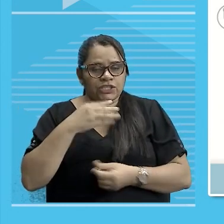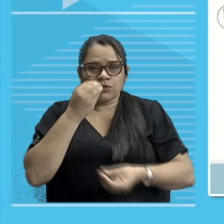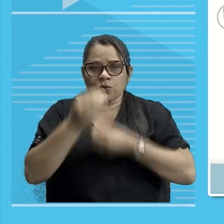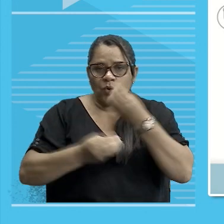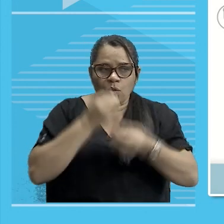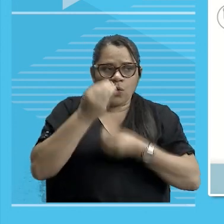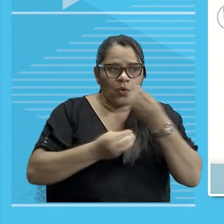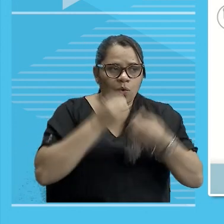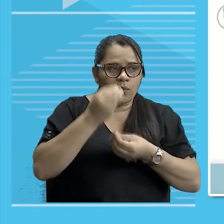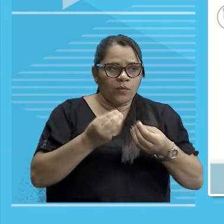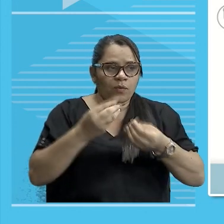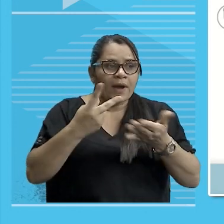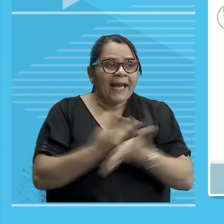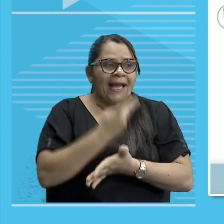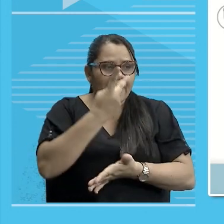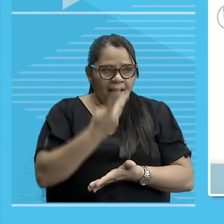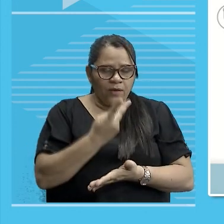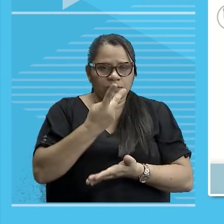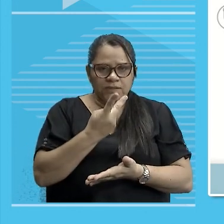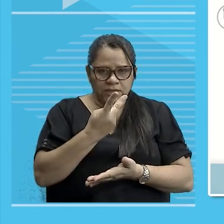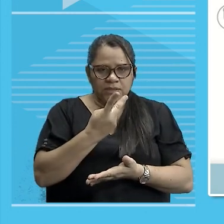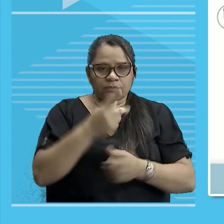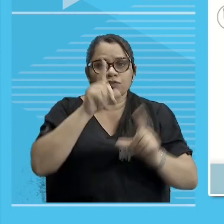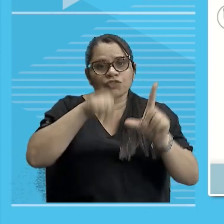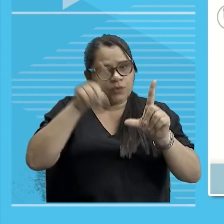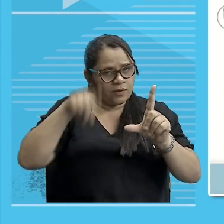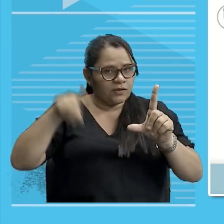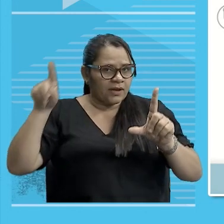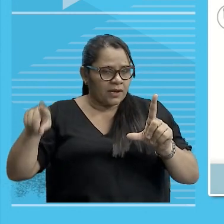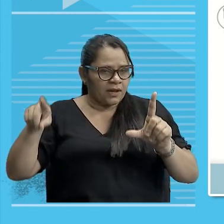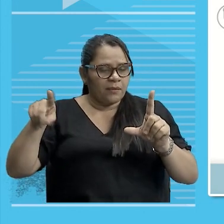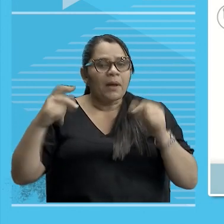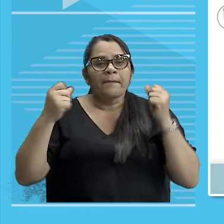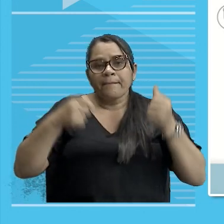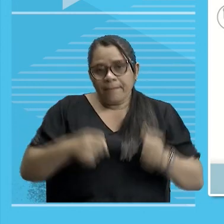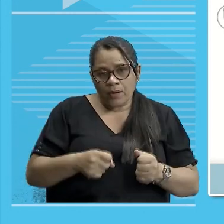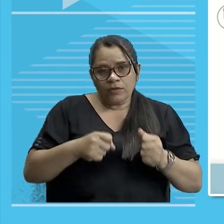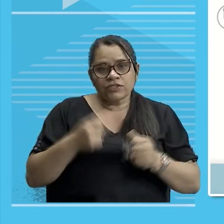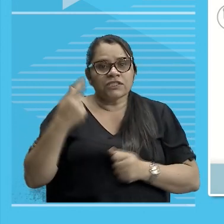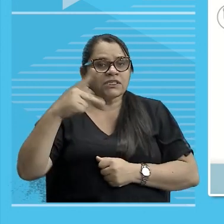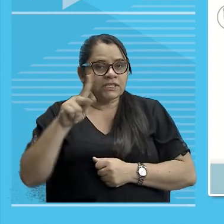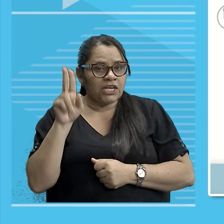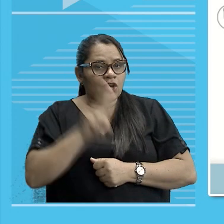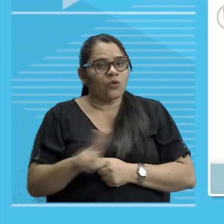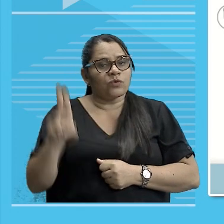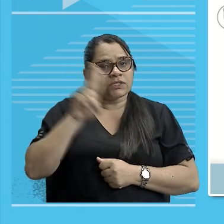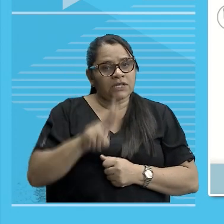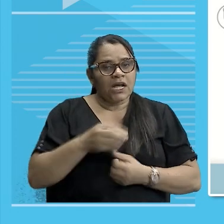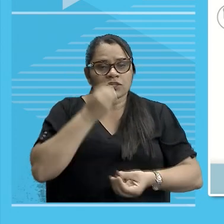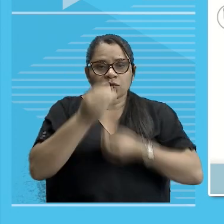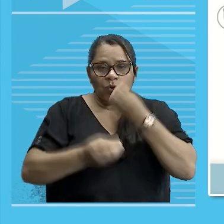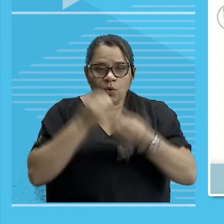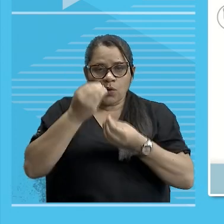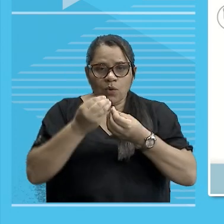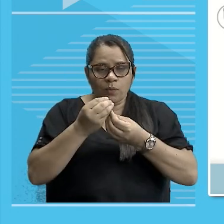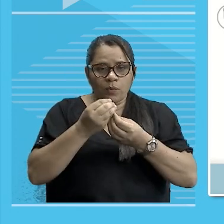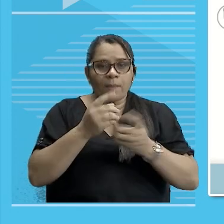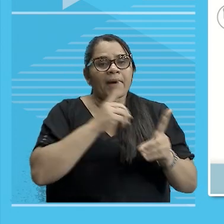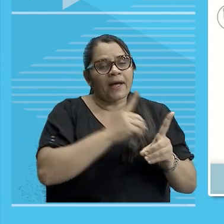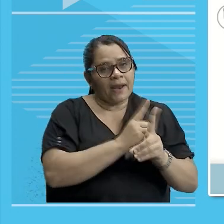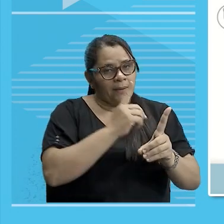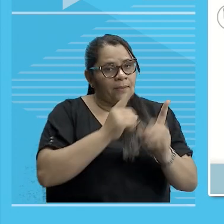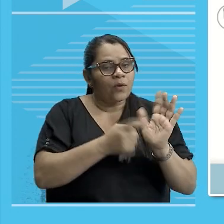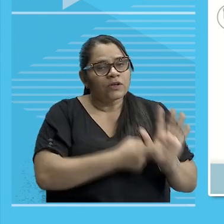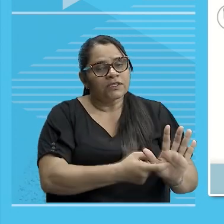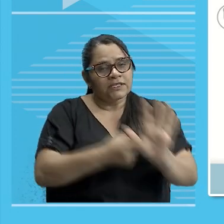caos e efeito o diagrama de causa e efeito pode ser utilizado para identificar as principais